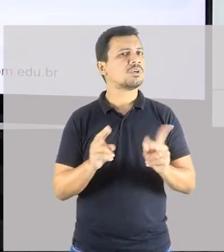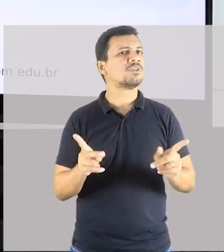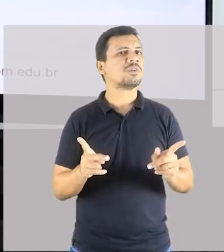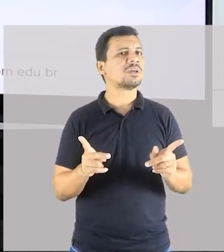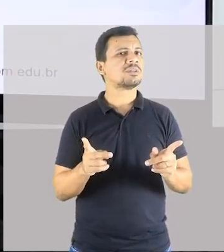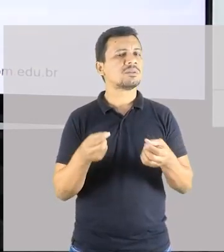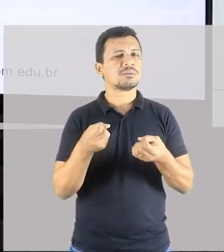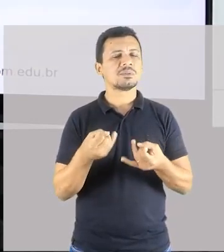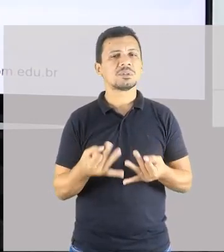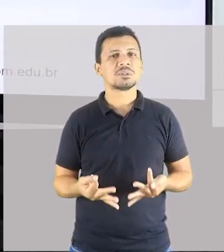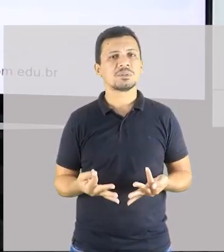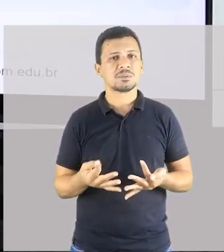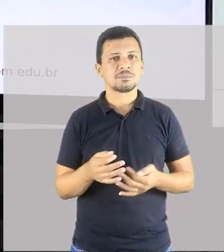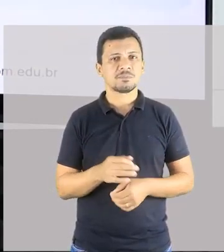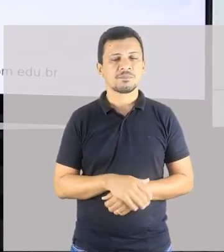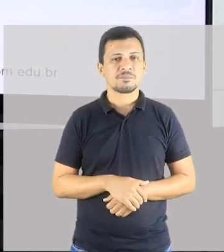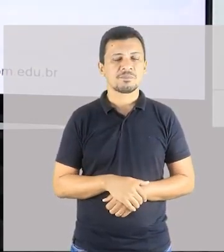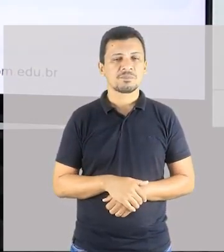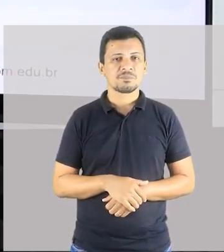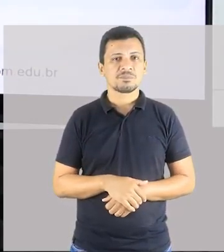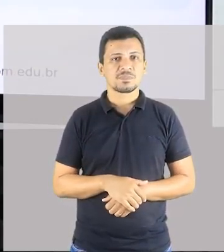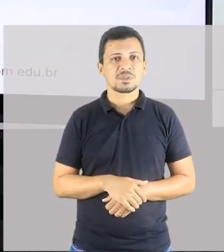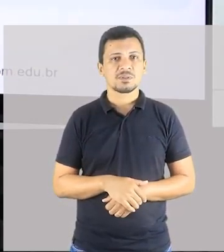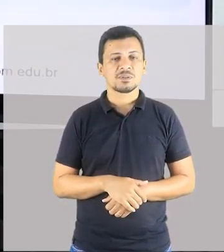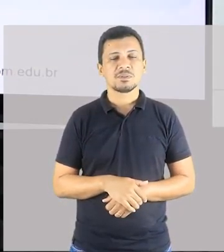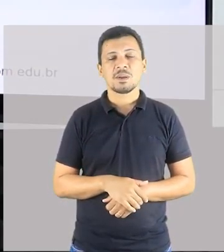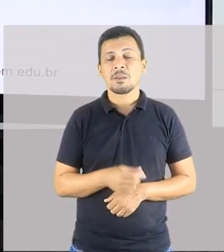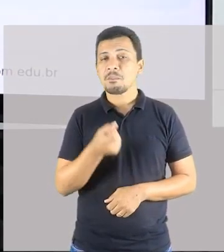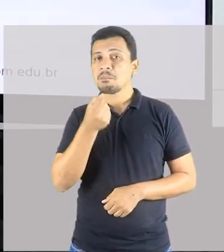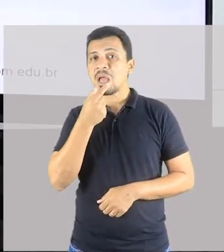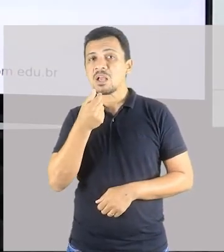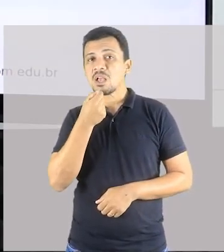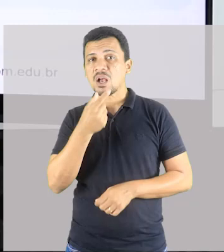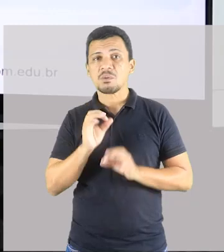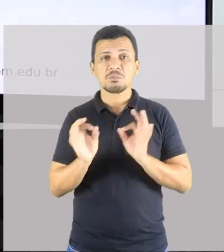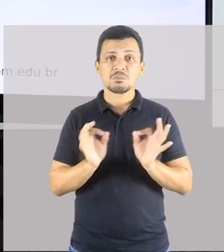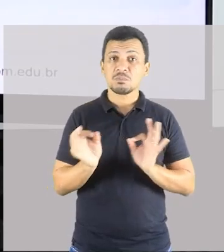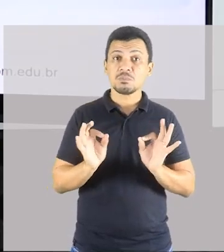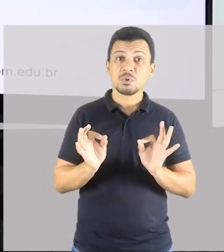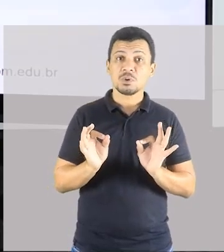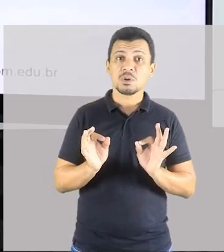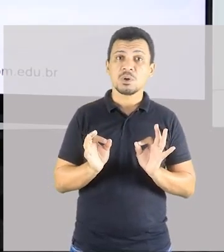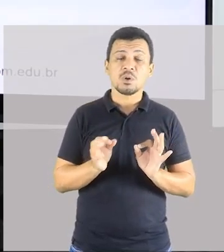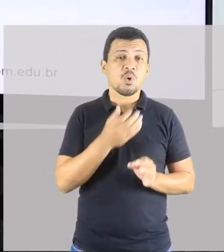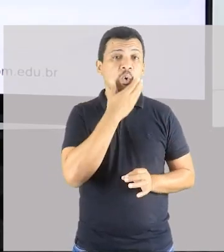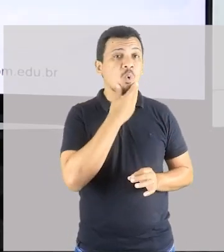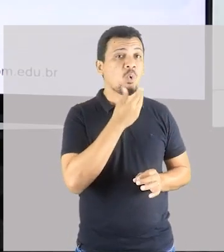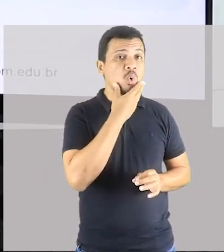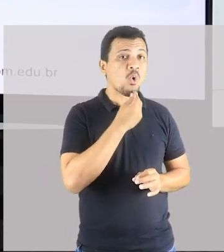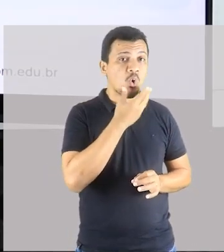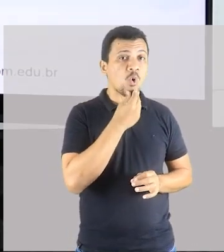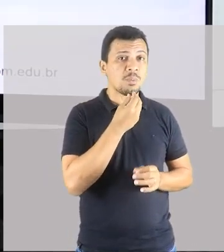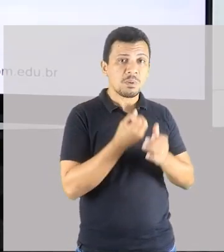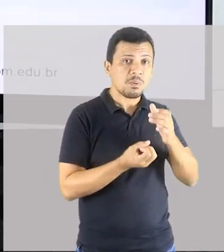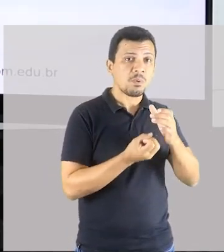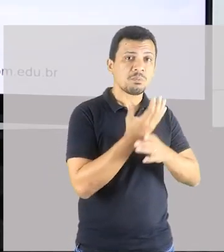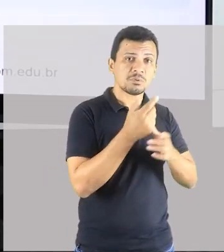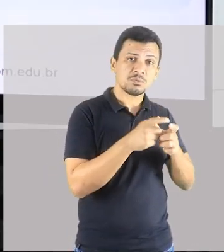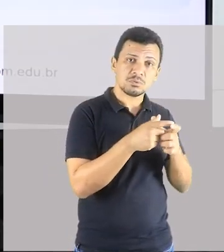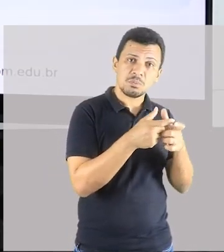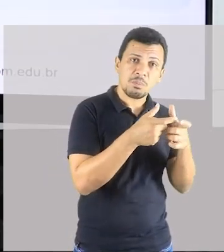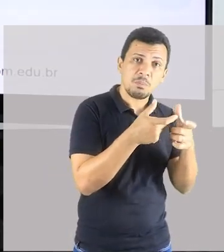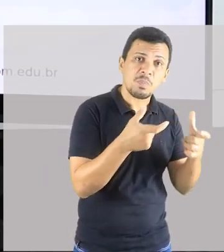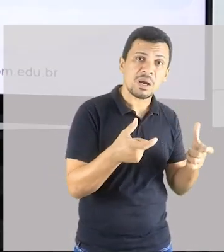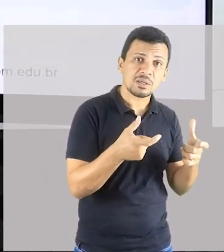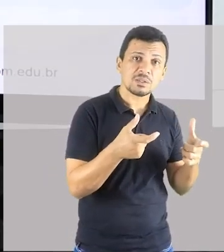falando sem ter o medicamento, é que os homens produzem mais,